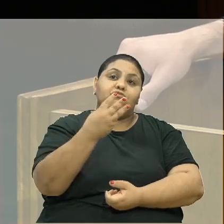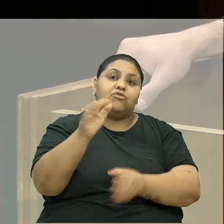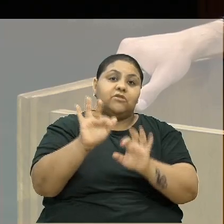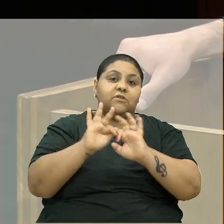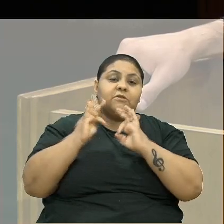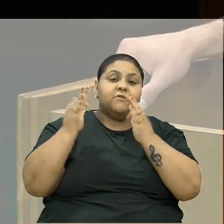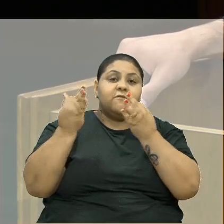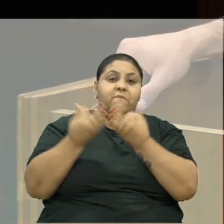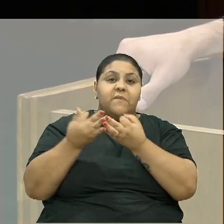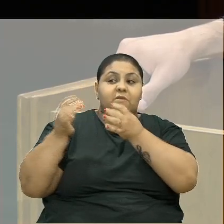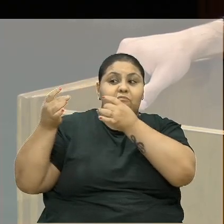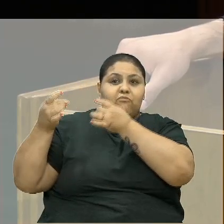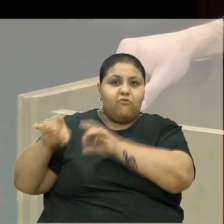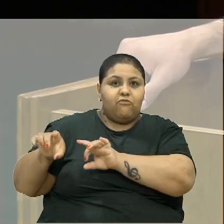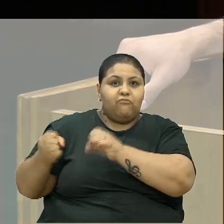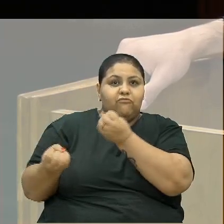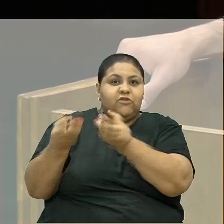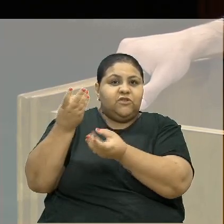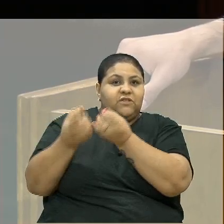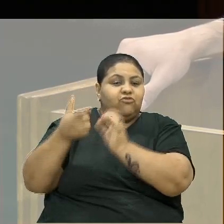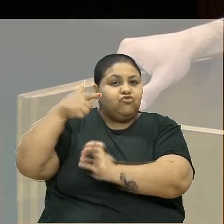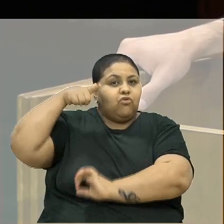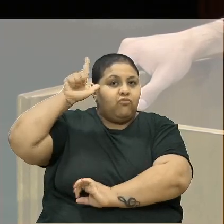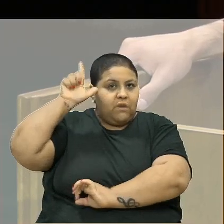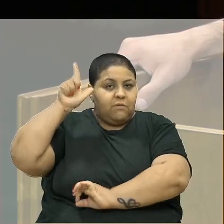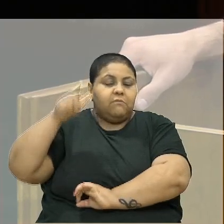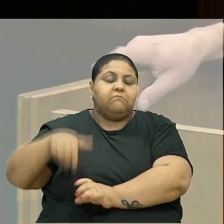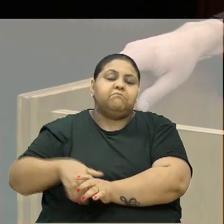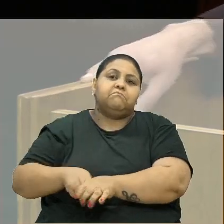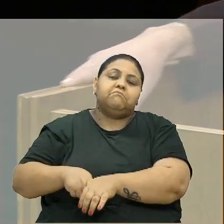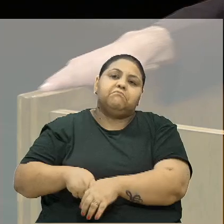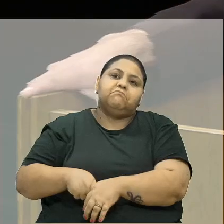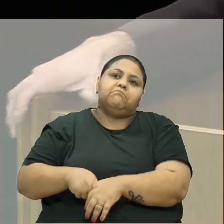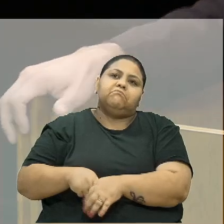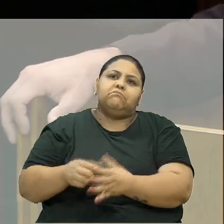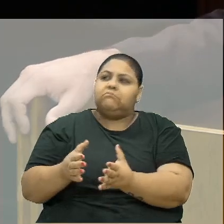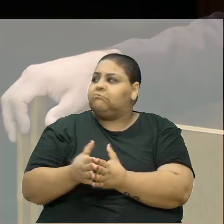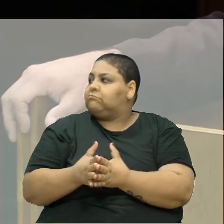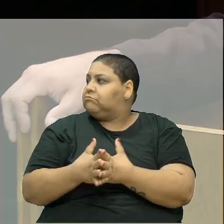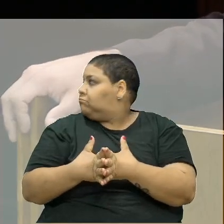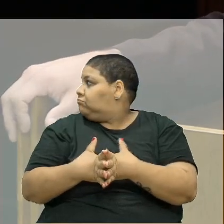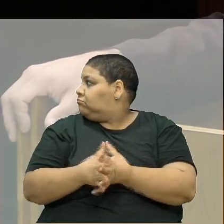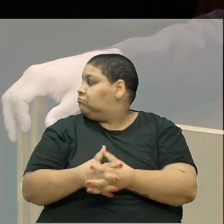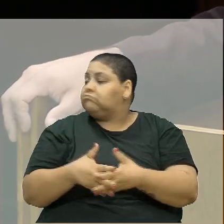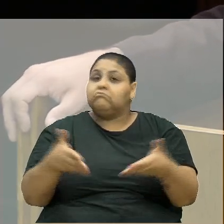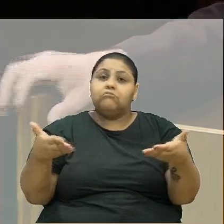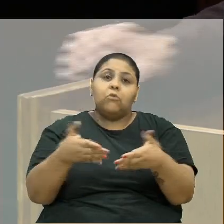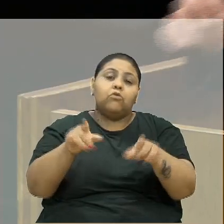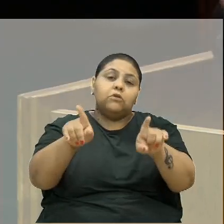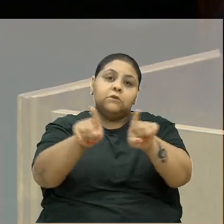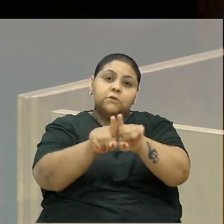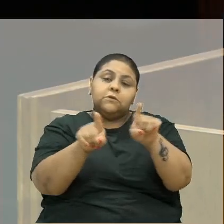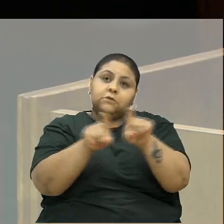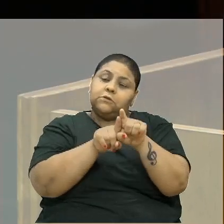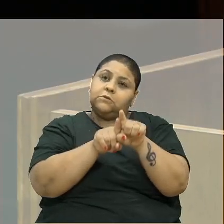foram afetadas nesse incêndio de ontem e que estarão também